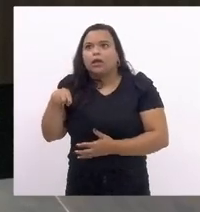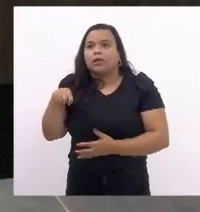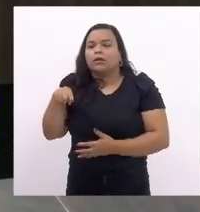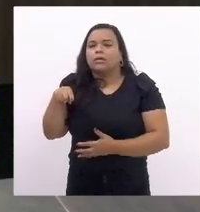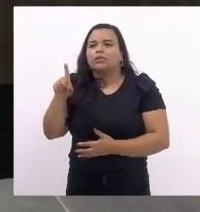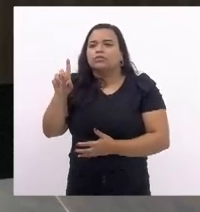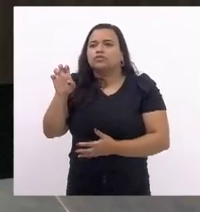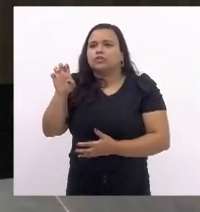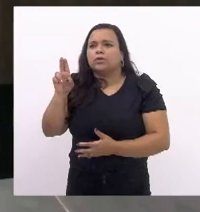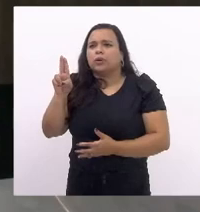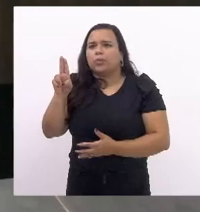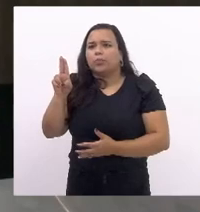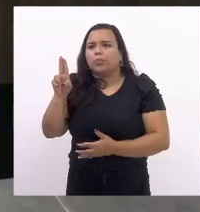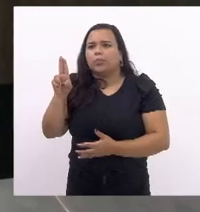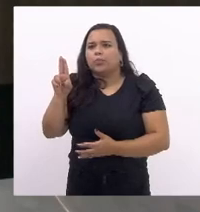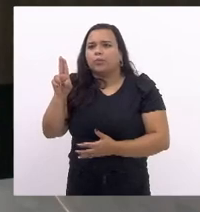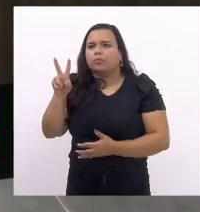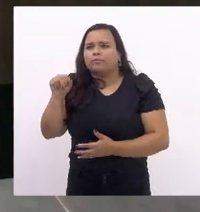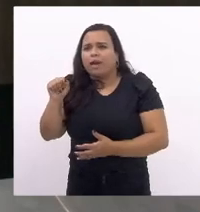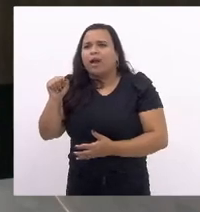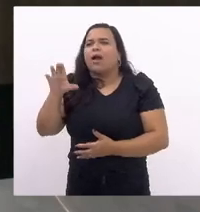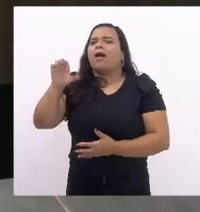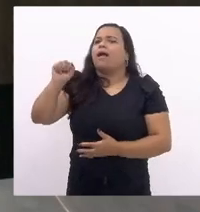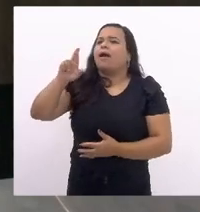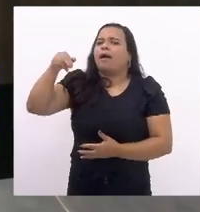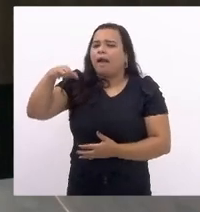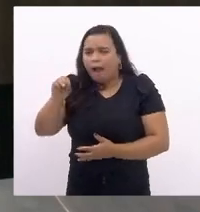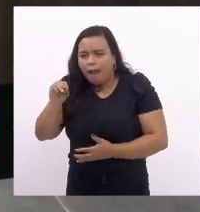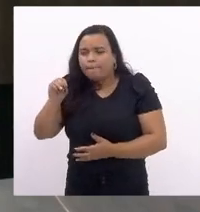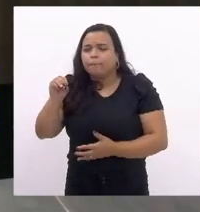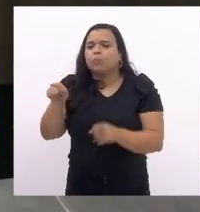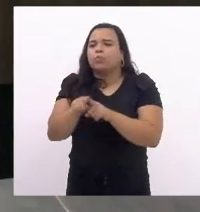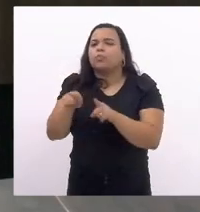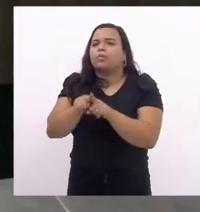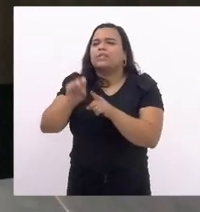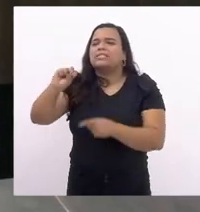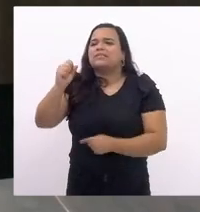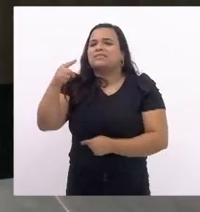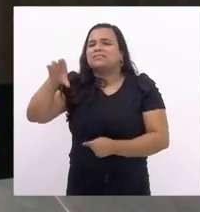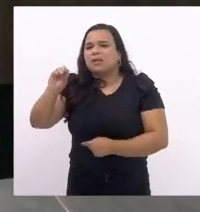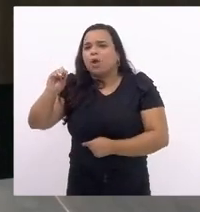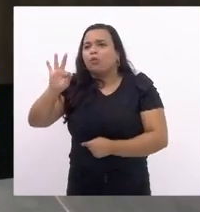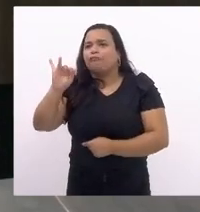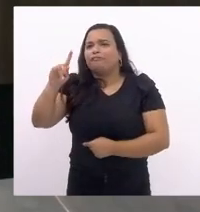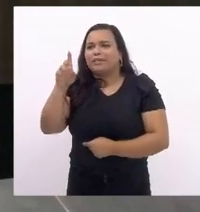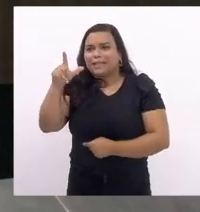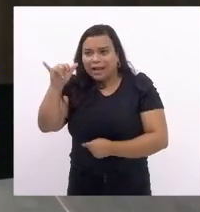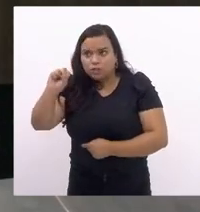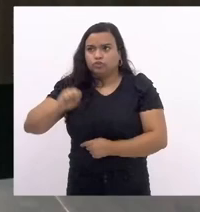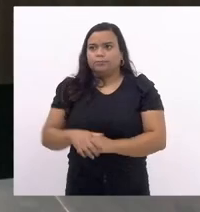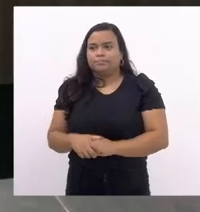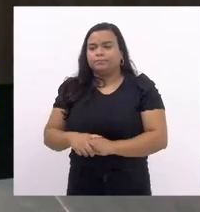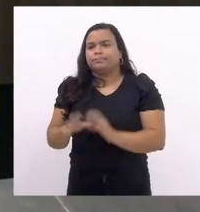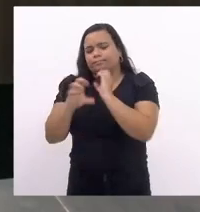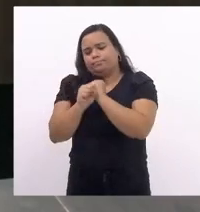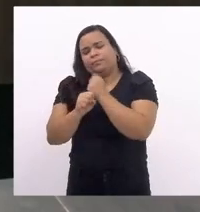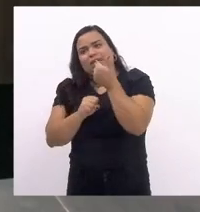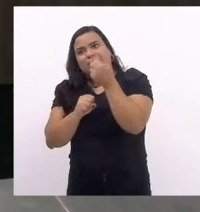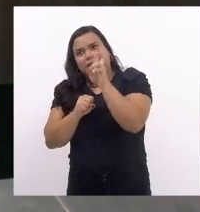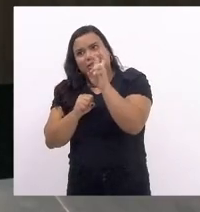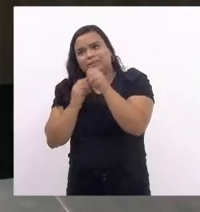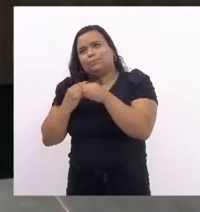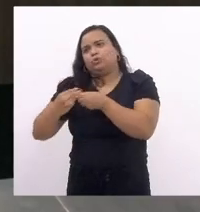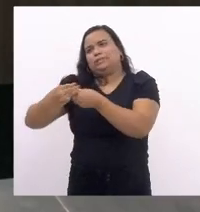Carmo e São Fidélis. Senhor presidente, São 15